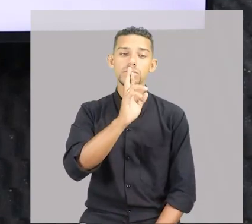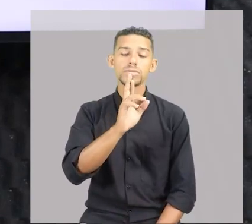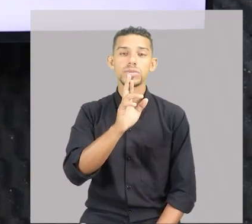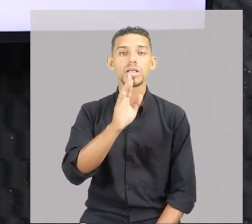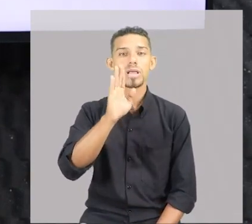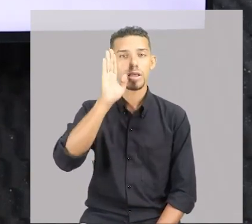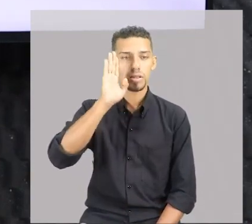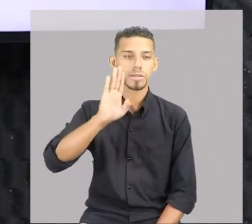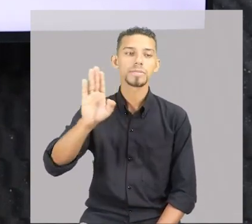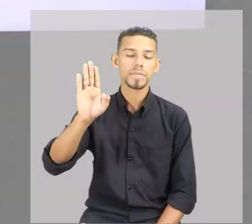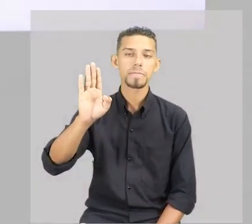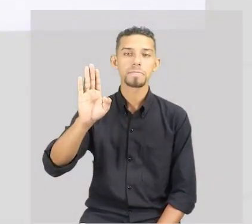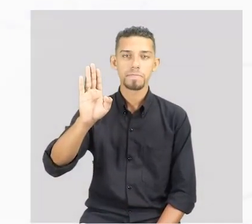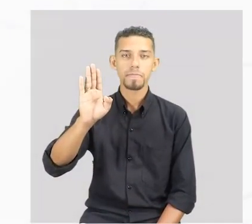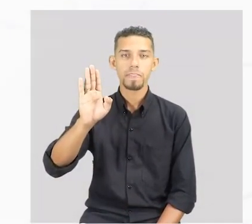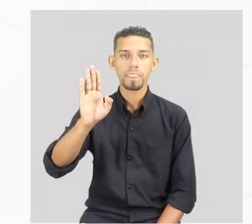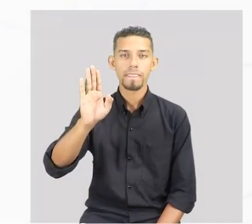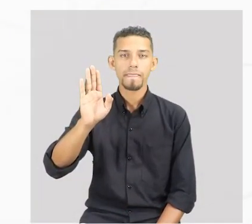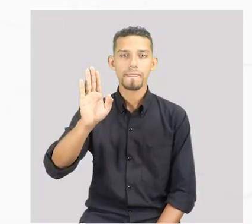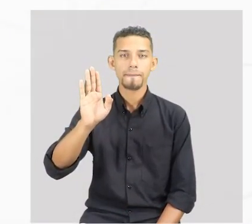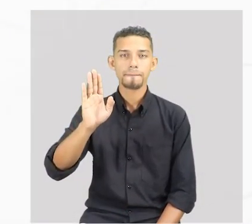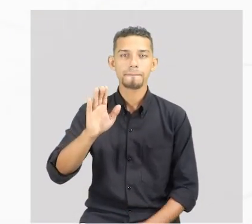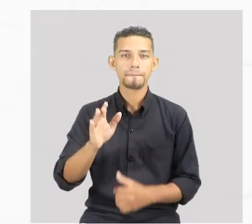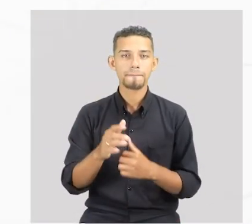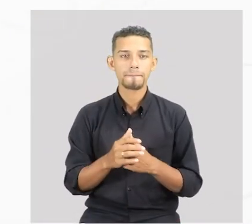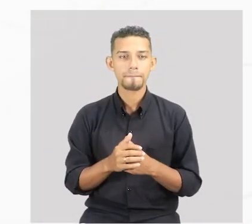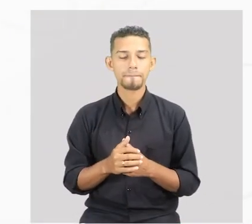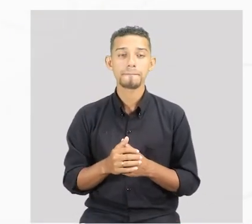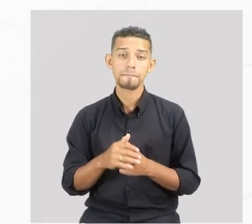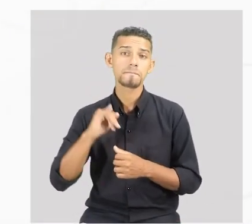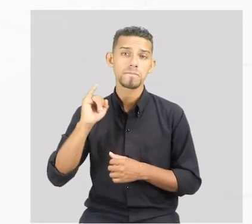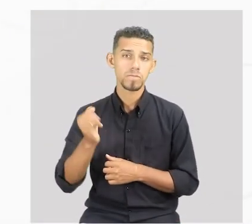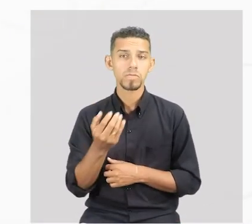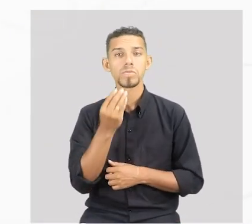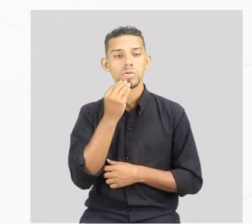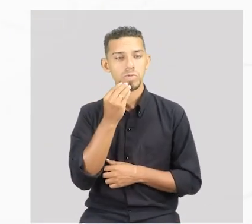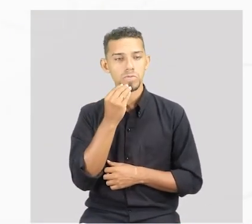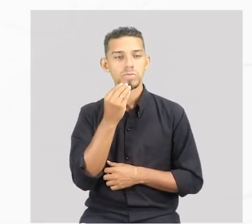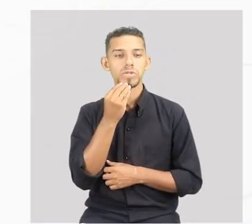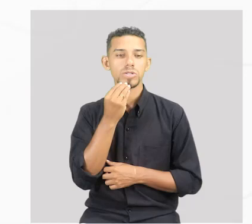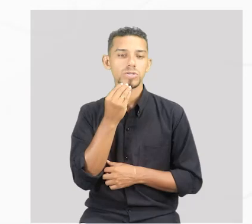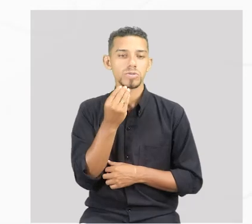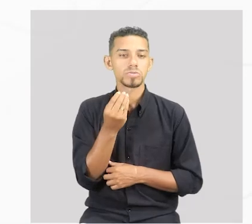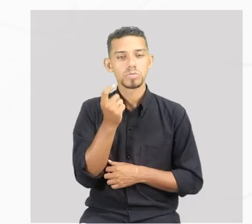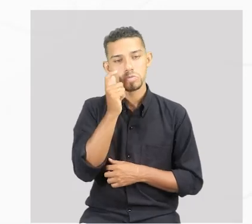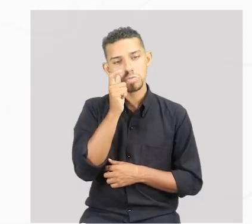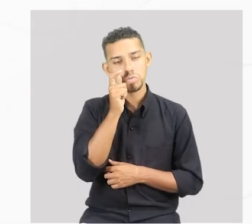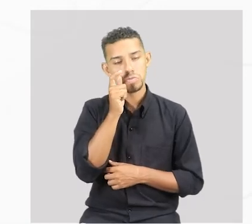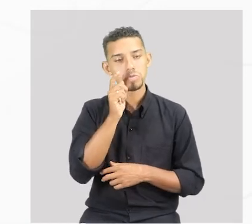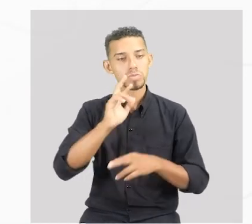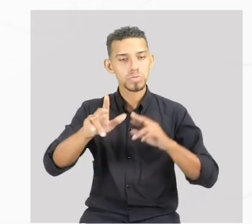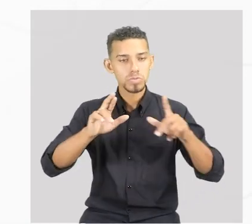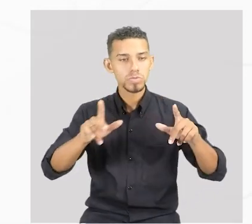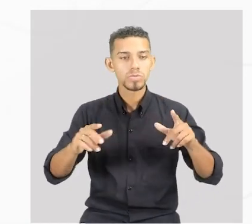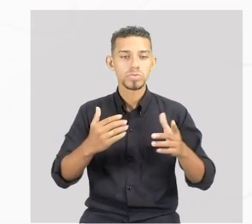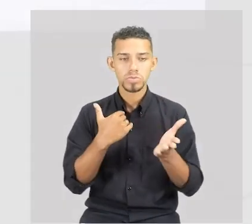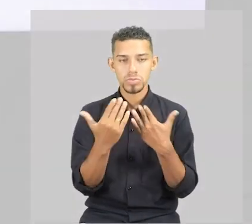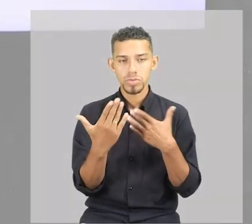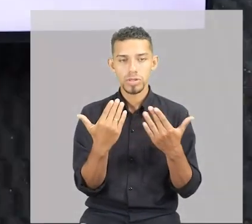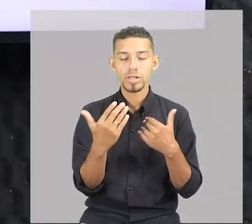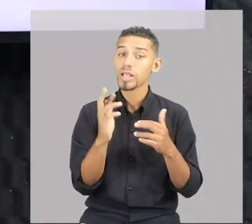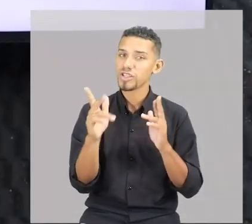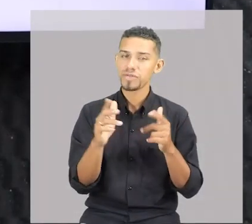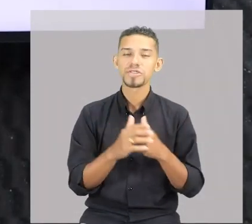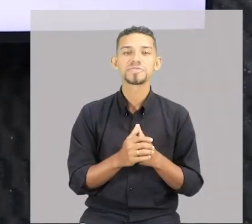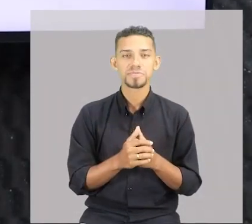que foi perguntado vai ser a letra B de bola. É uma oportunidade de apreciar a riqueza da diversidade e também de fazer dialogar as